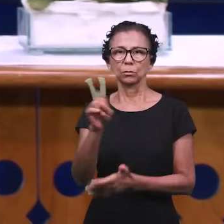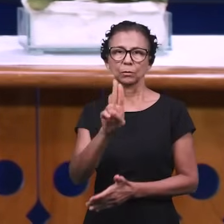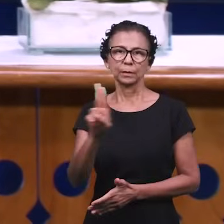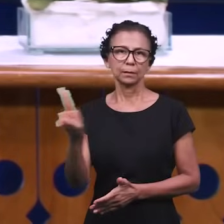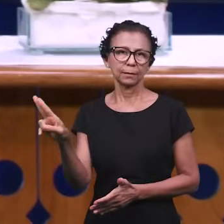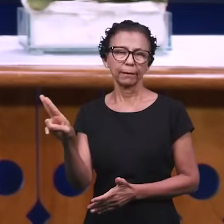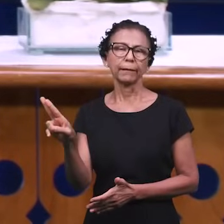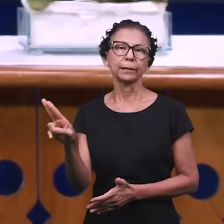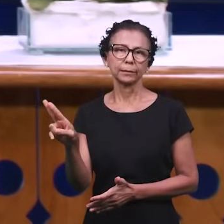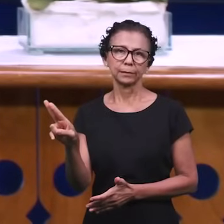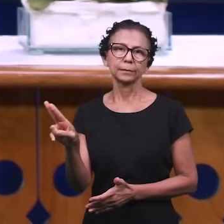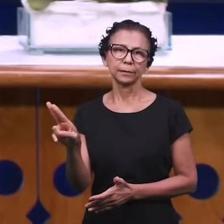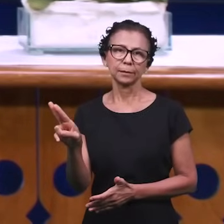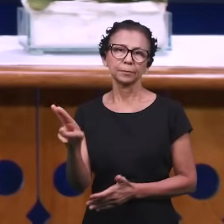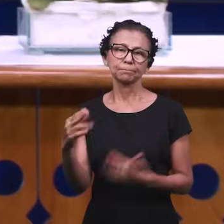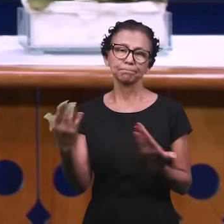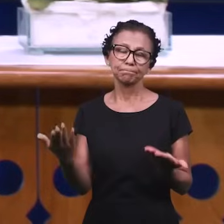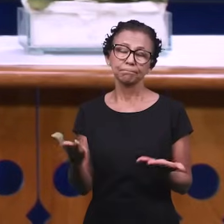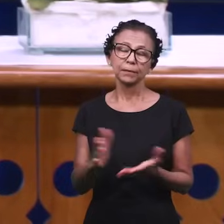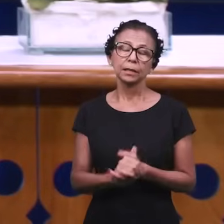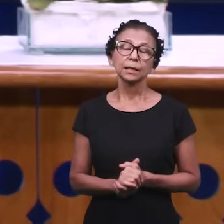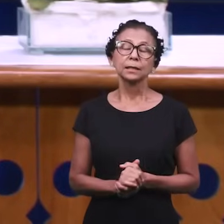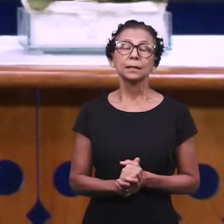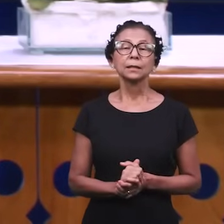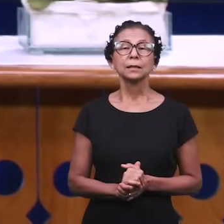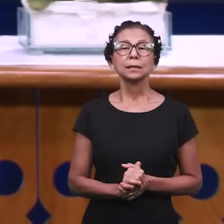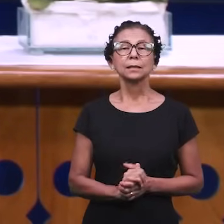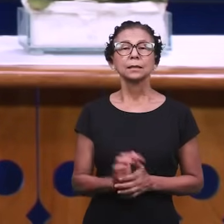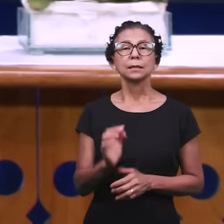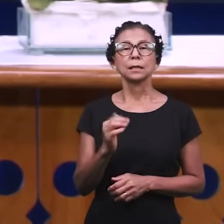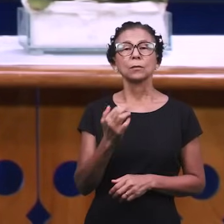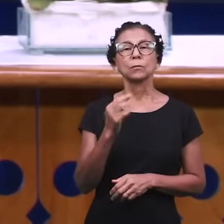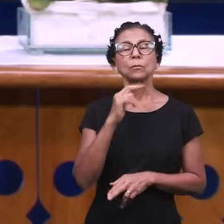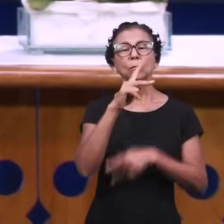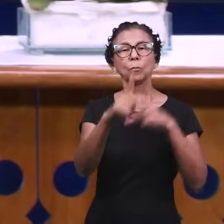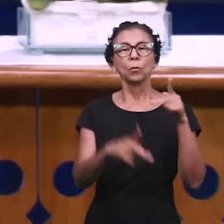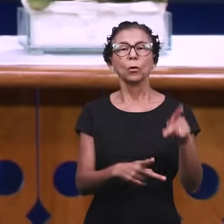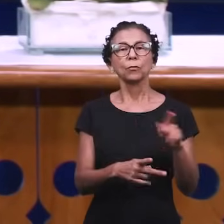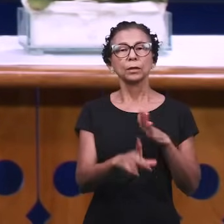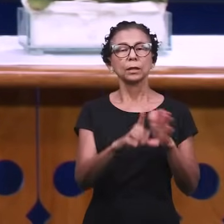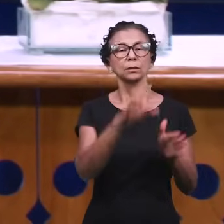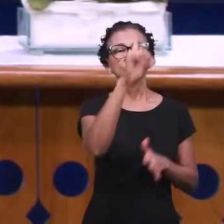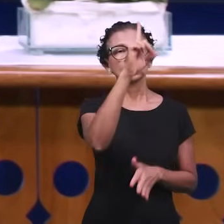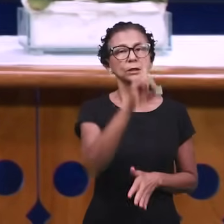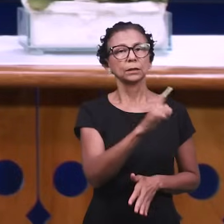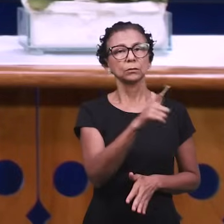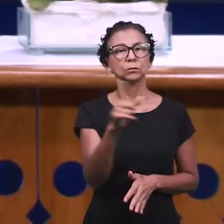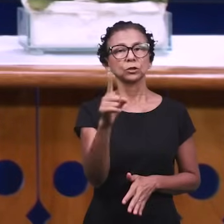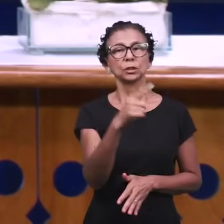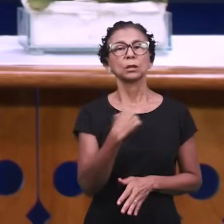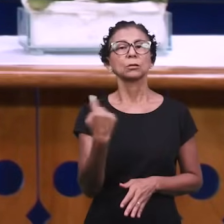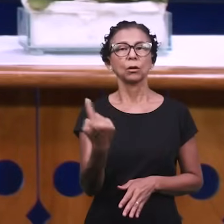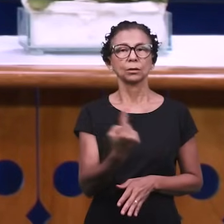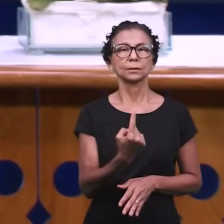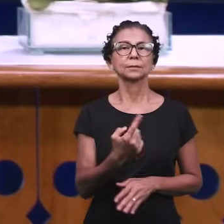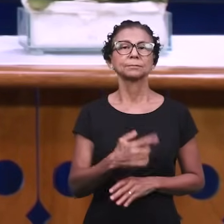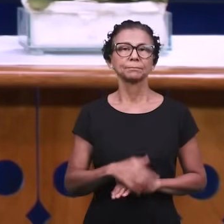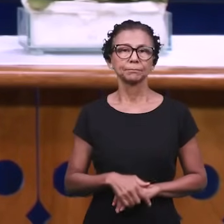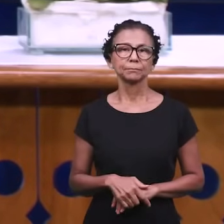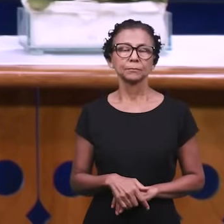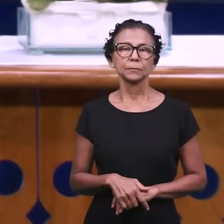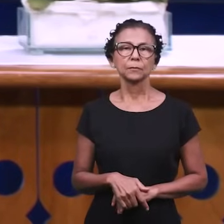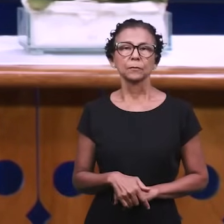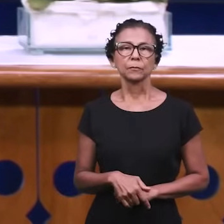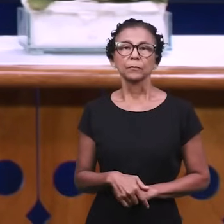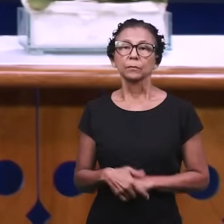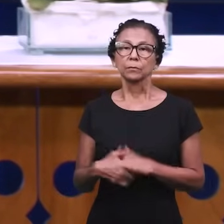seu nome, o restante do mundo que parecia que estava sem Deus, a igreja. Então Jesus, ele derrama